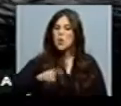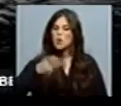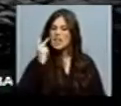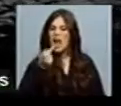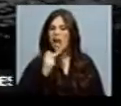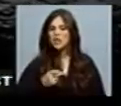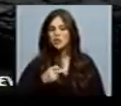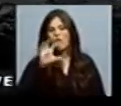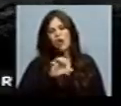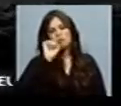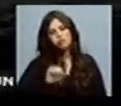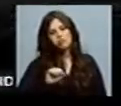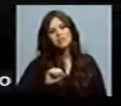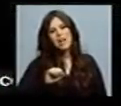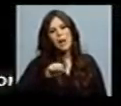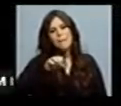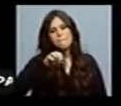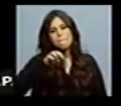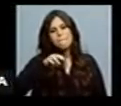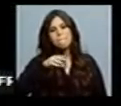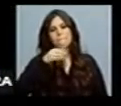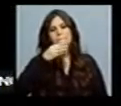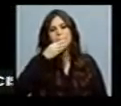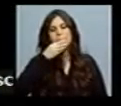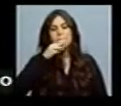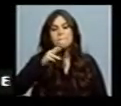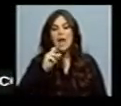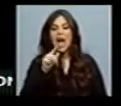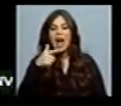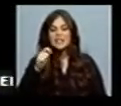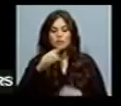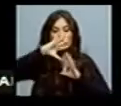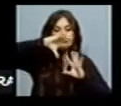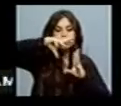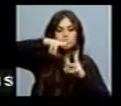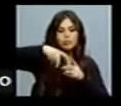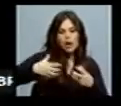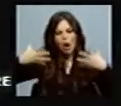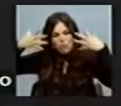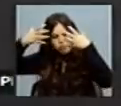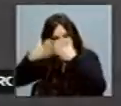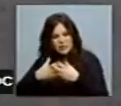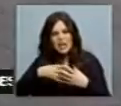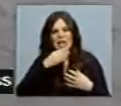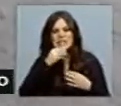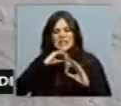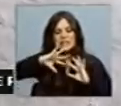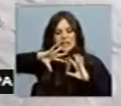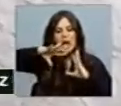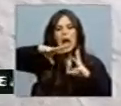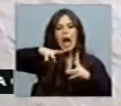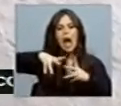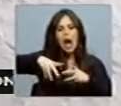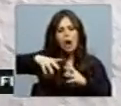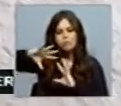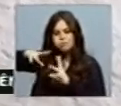ou menos do tamanho de Marte, chamado Teia, terá embatido com a nossa própria Terra primordial e os restos